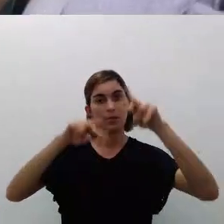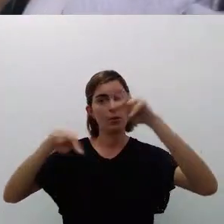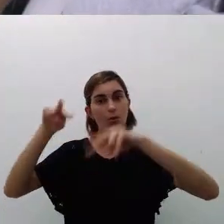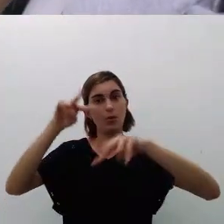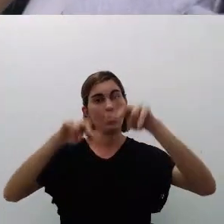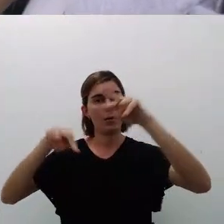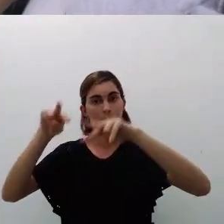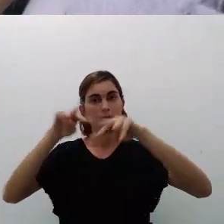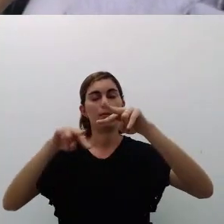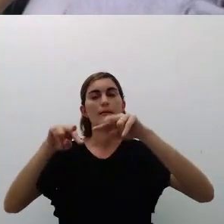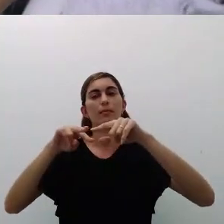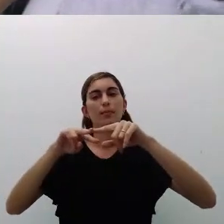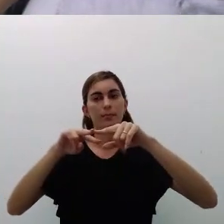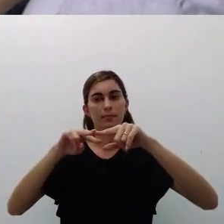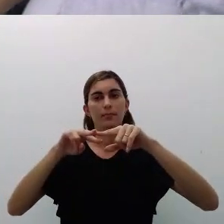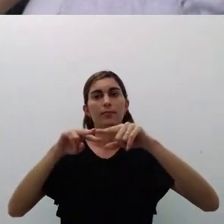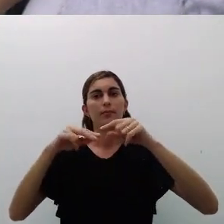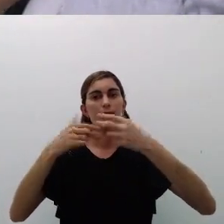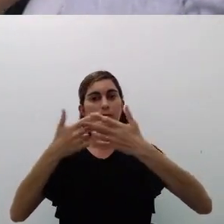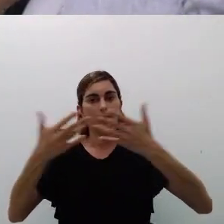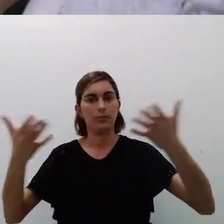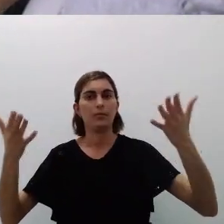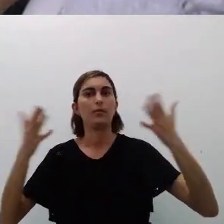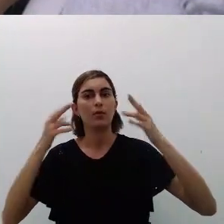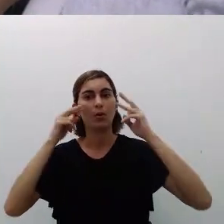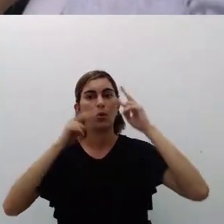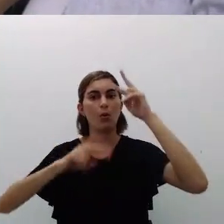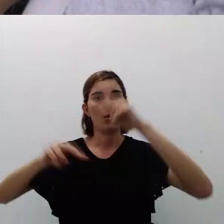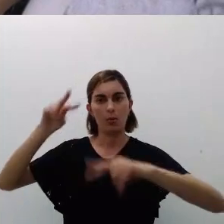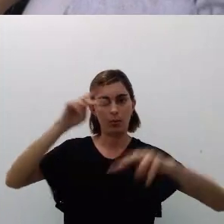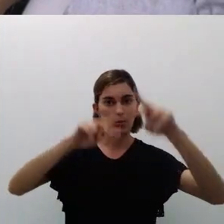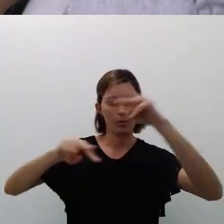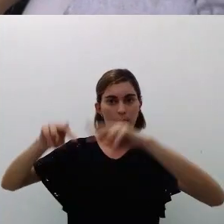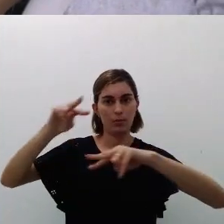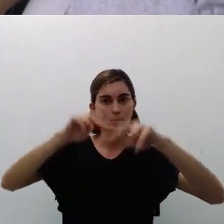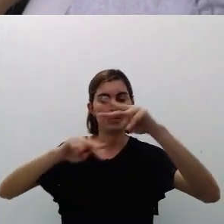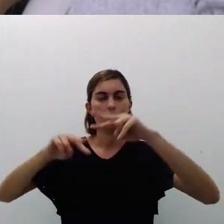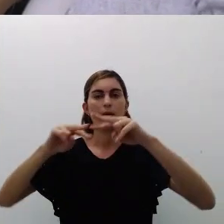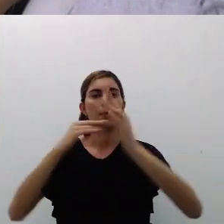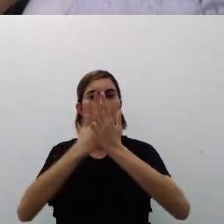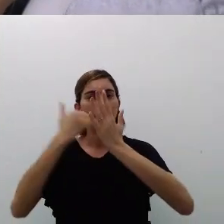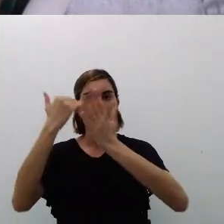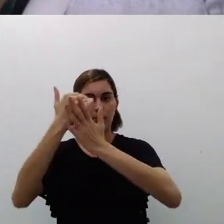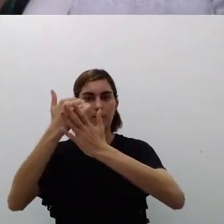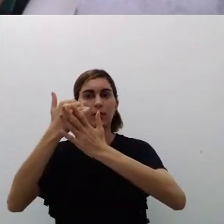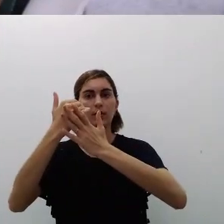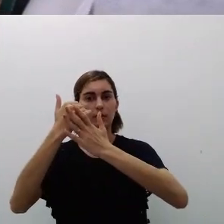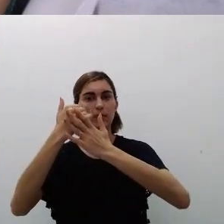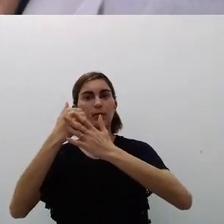vou virar aqui, mais uma vez, temos aqui os pontos,